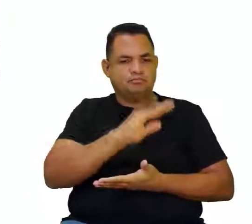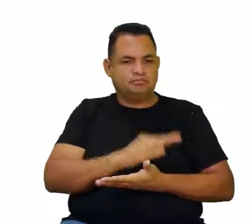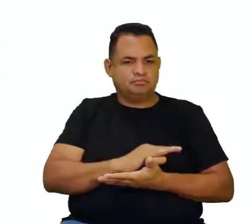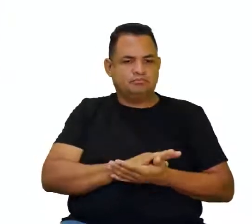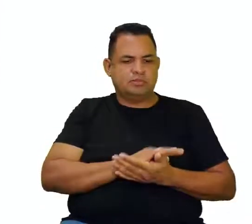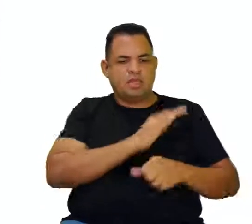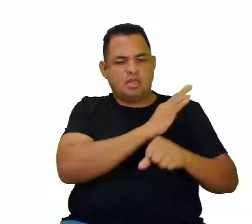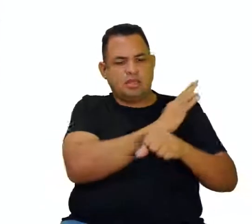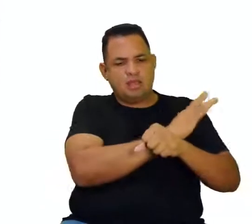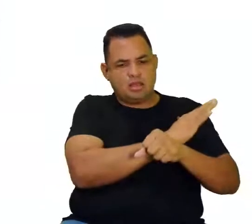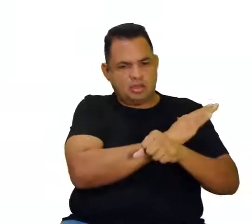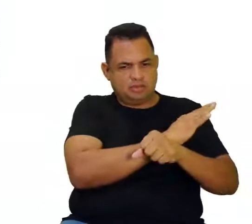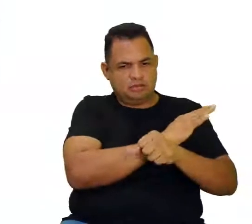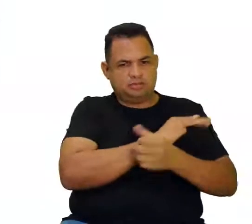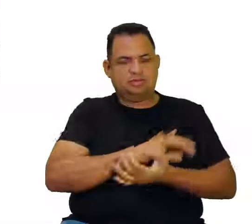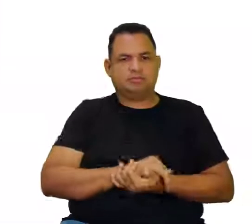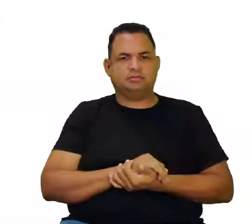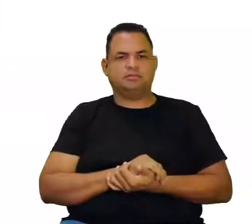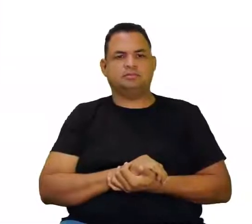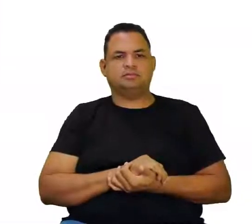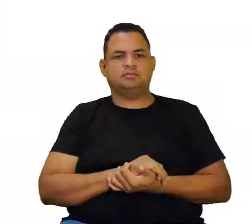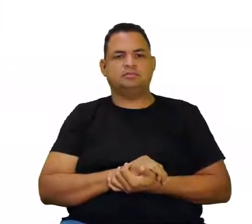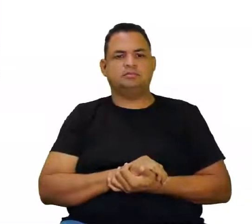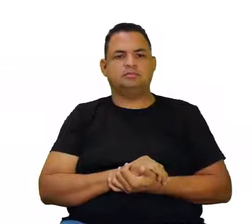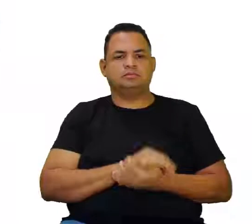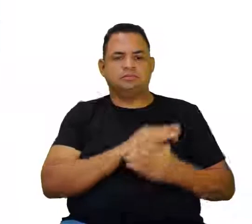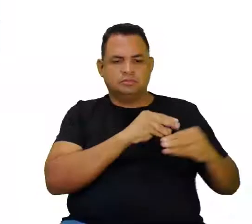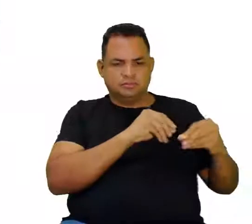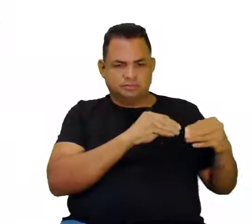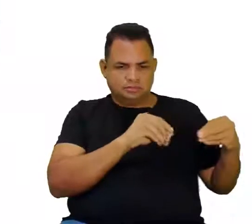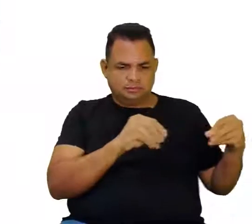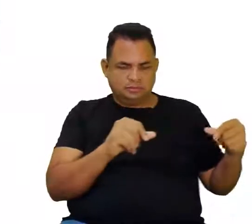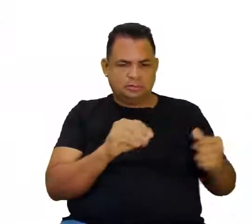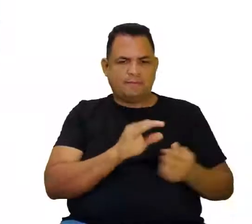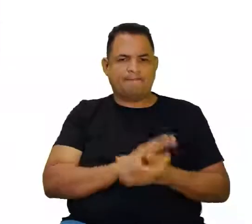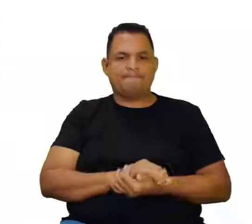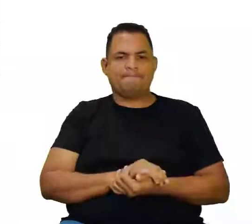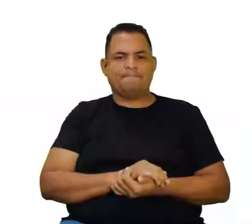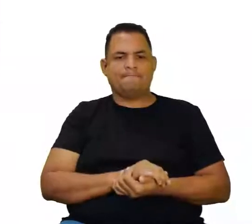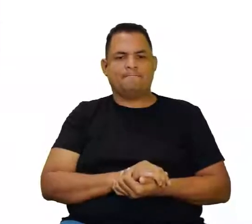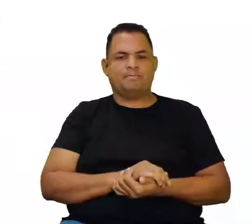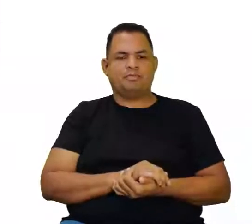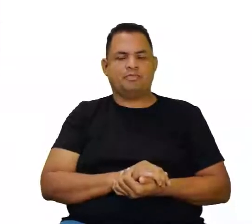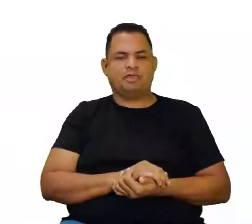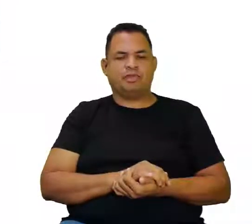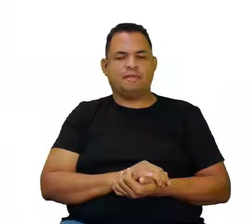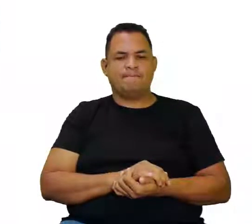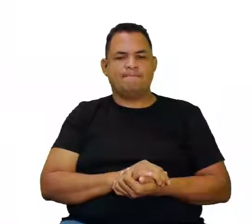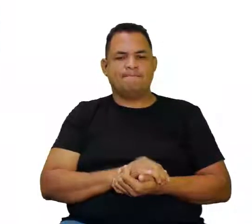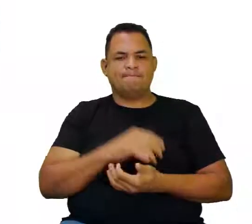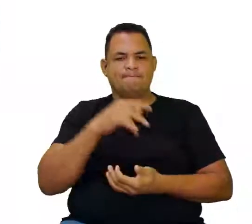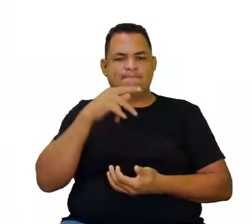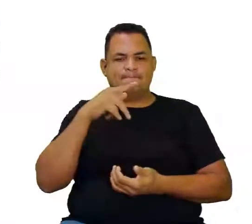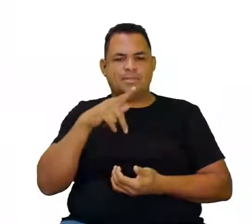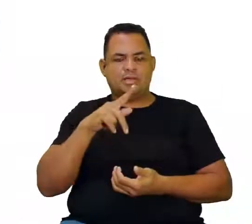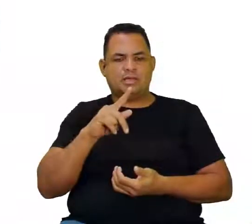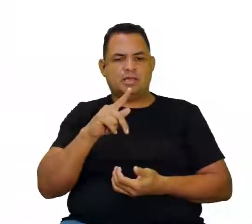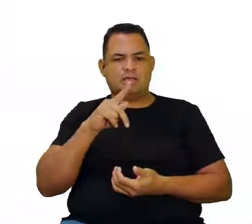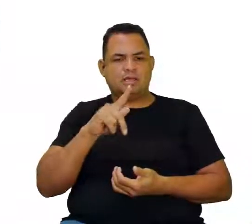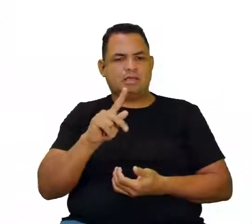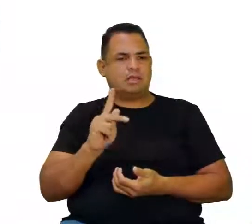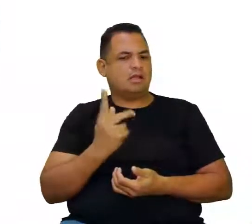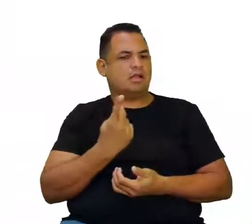é ácido, certo? Esse solo, ele quer um pH aqui, ó, pertinho do pH